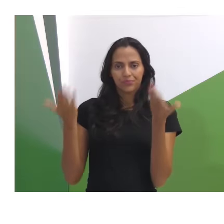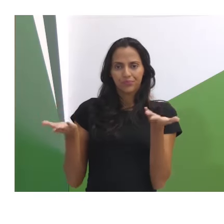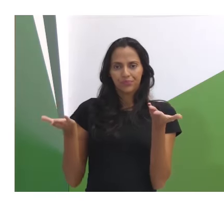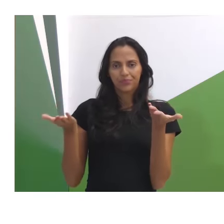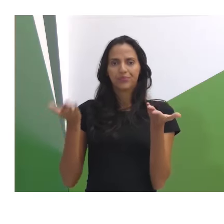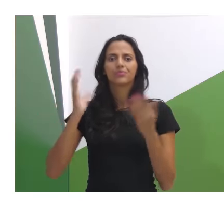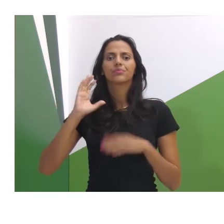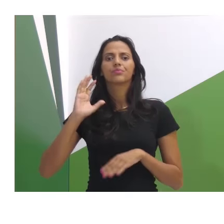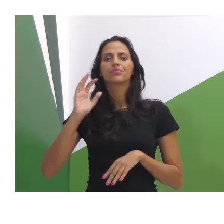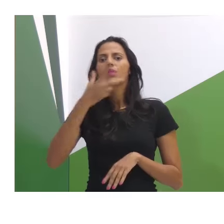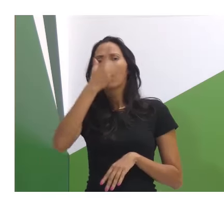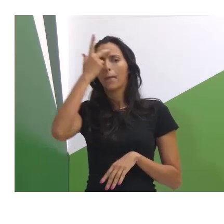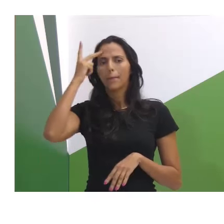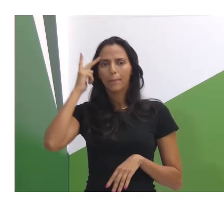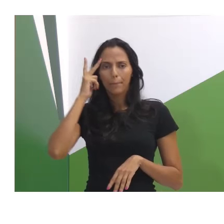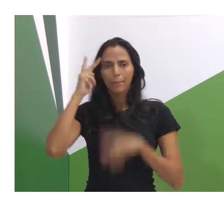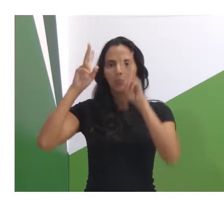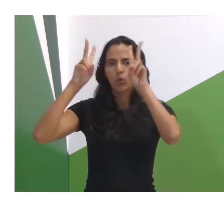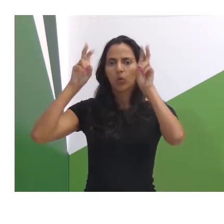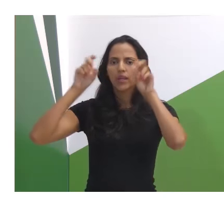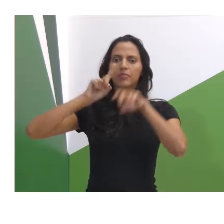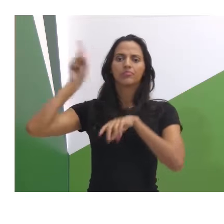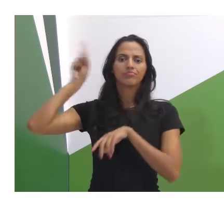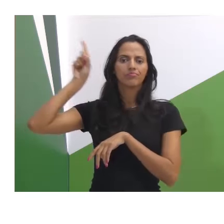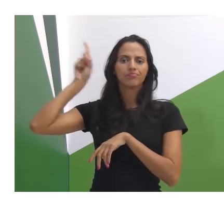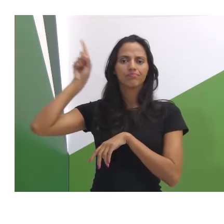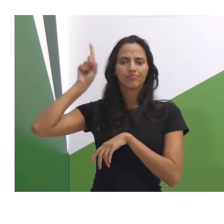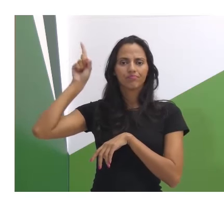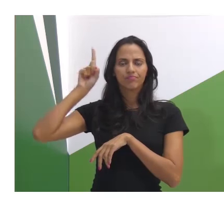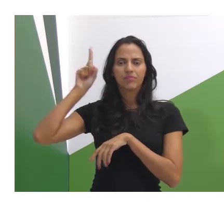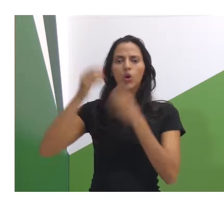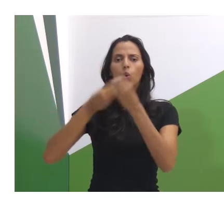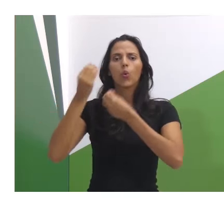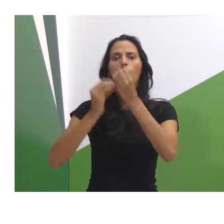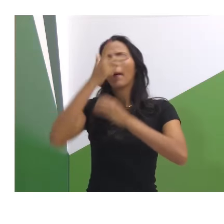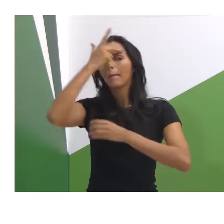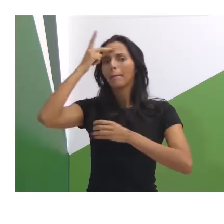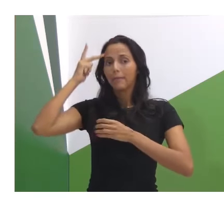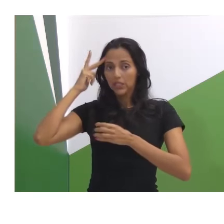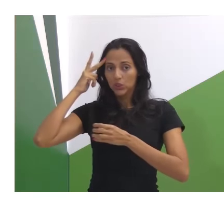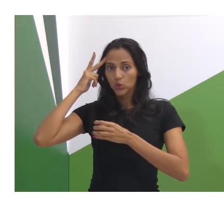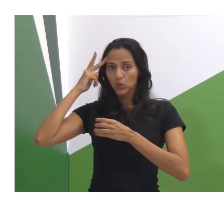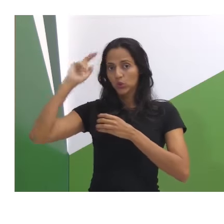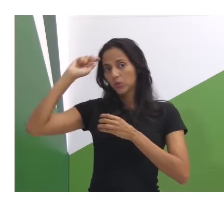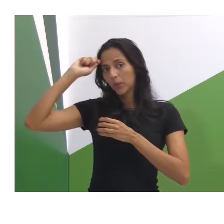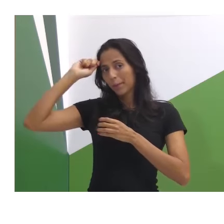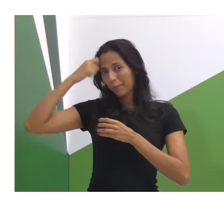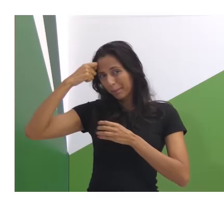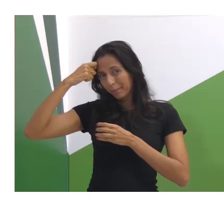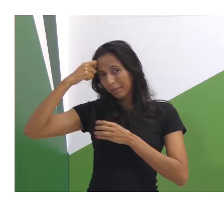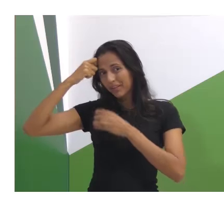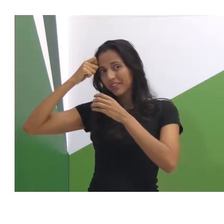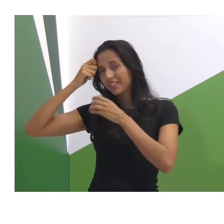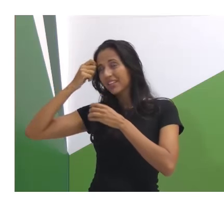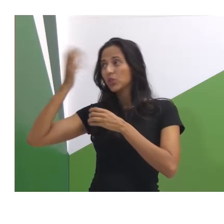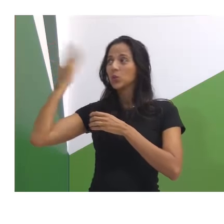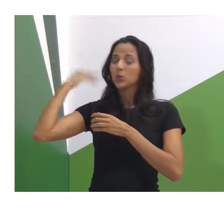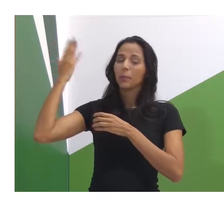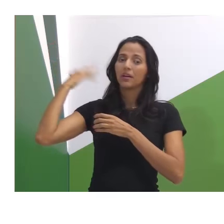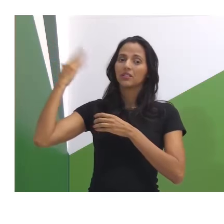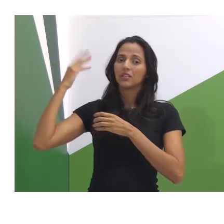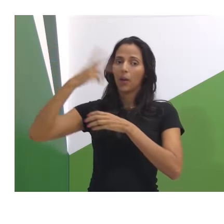apanhado Que os europeus Vão fazer Para trazer Esses escravos Da África Correto? Então nós vamos Perceber